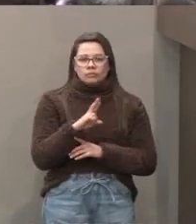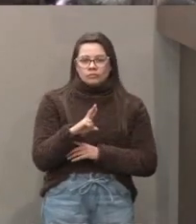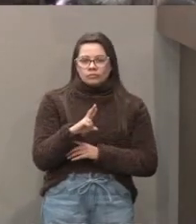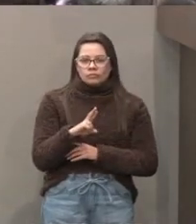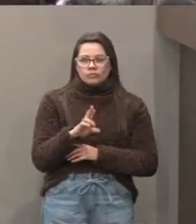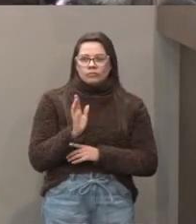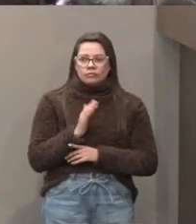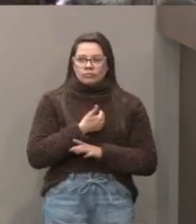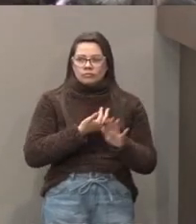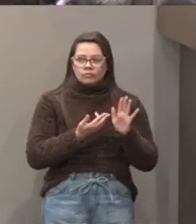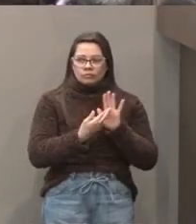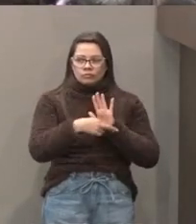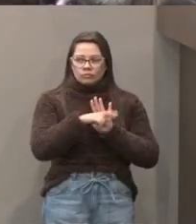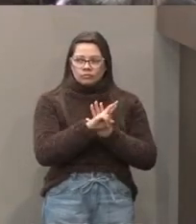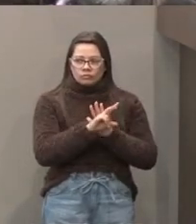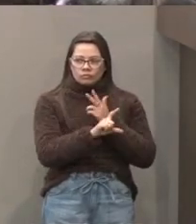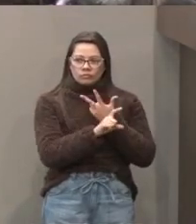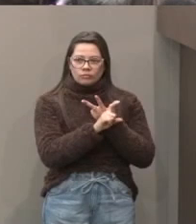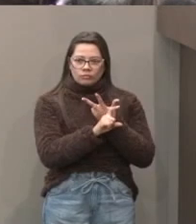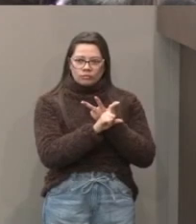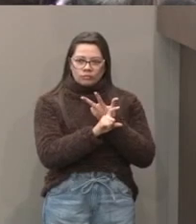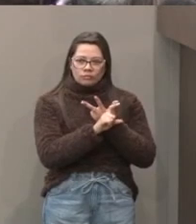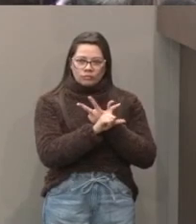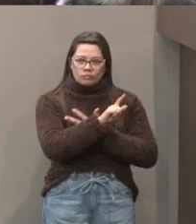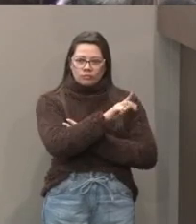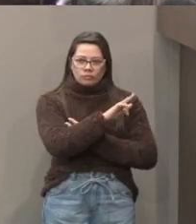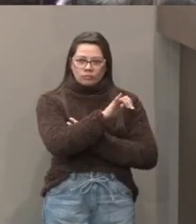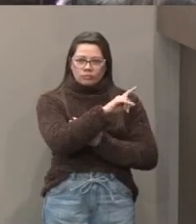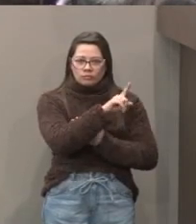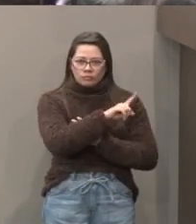e o nosso representante do executivo, o Luiz